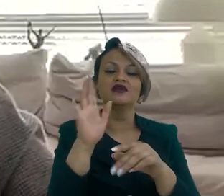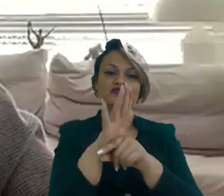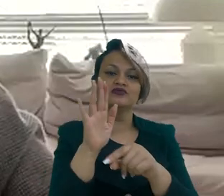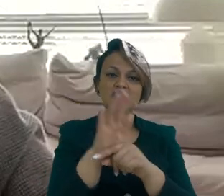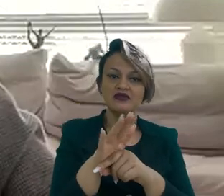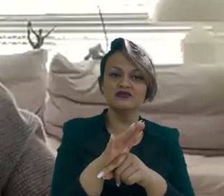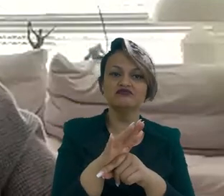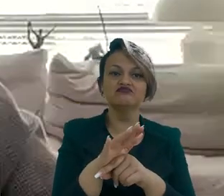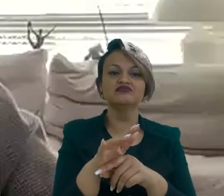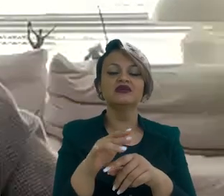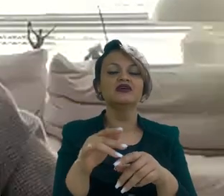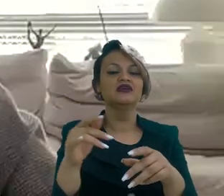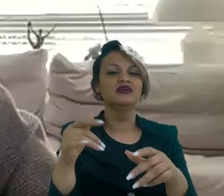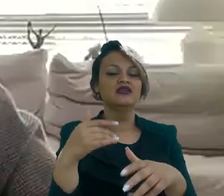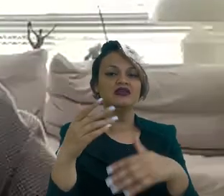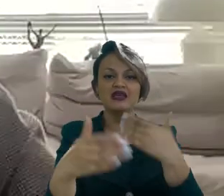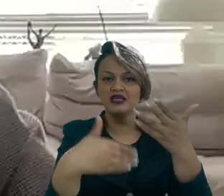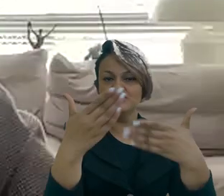programa